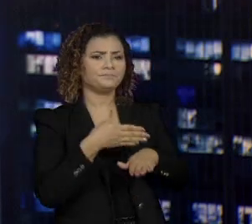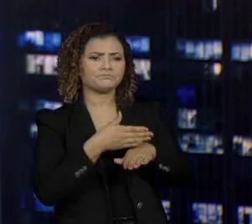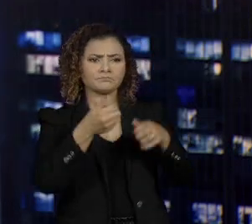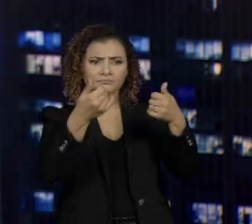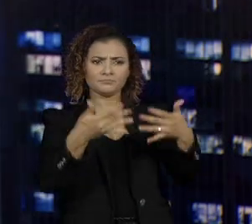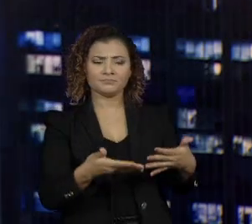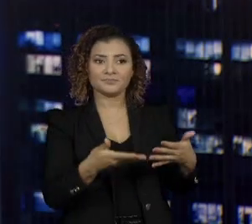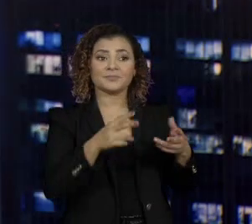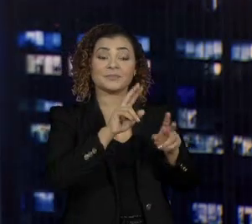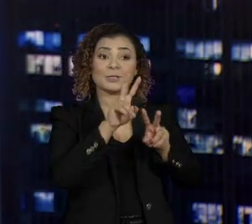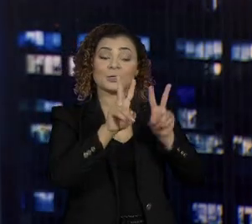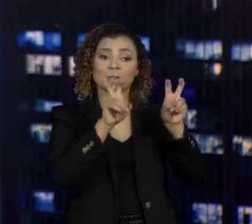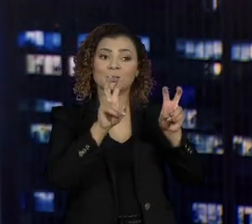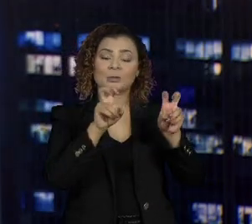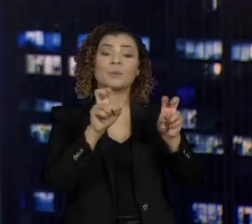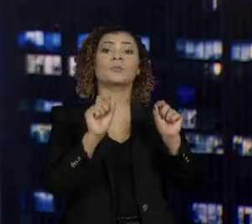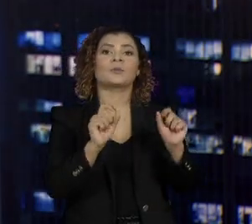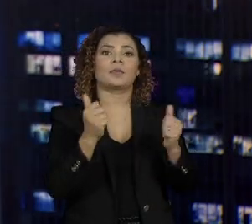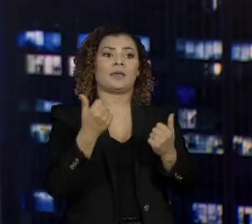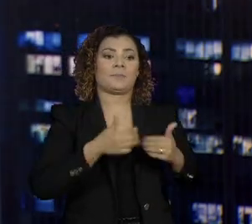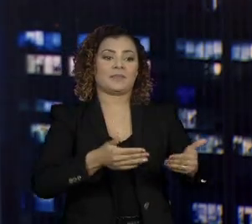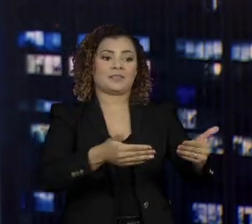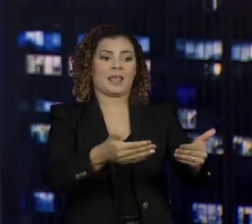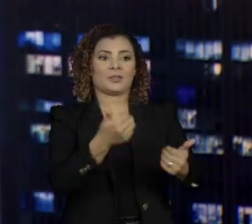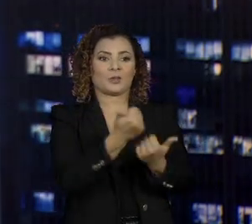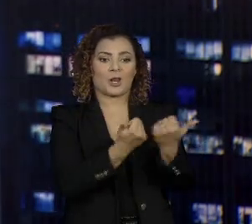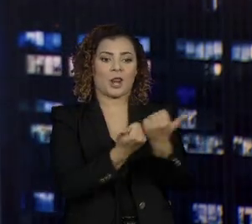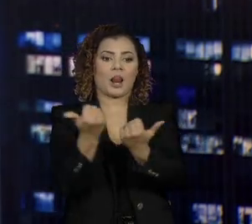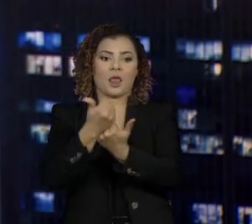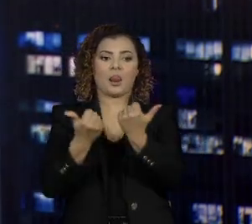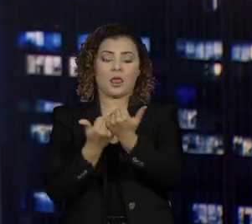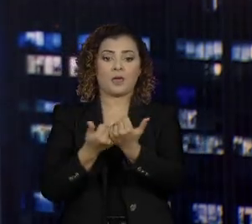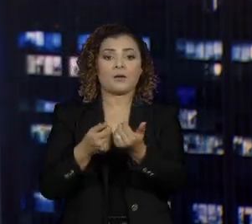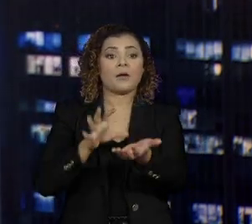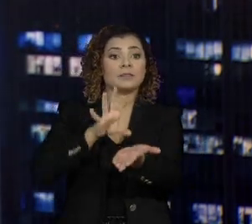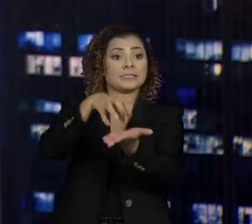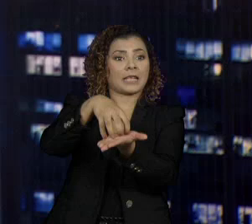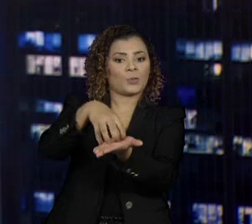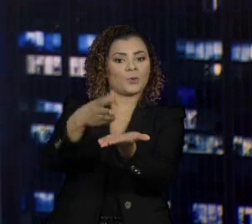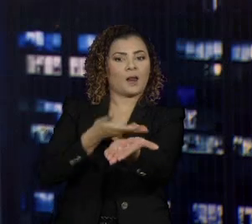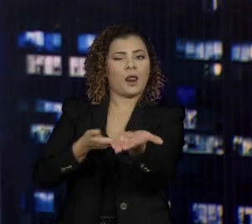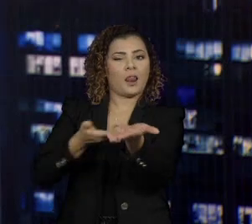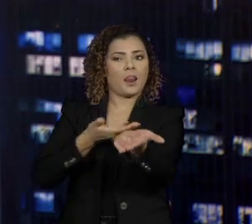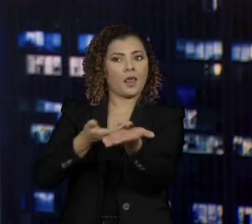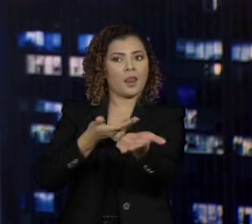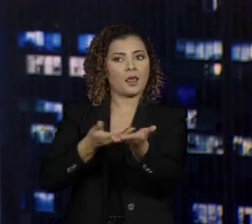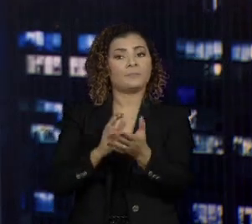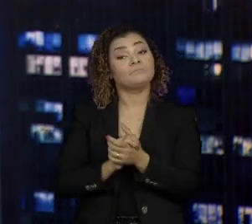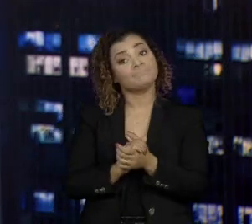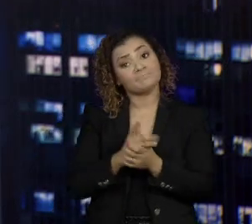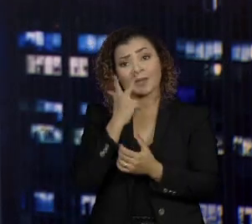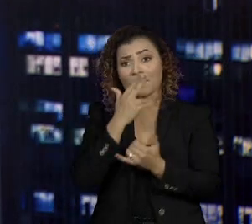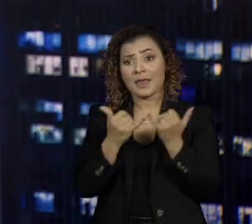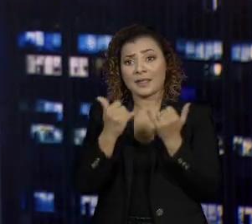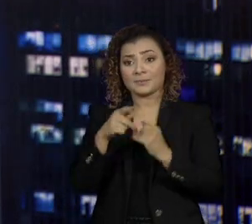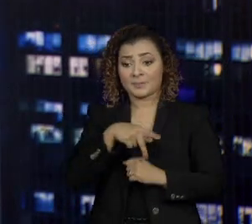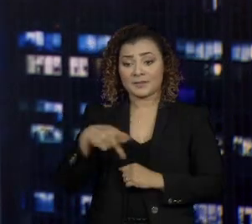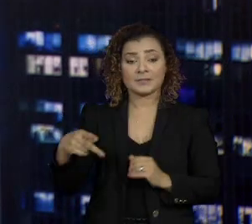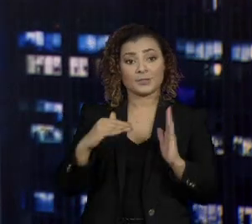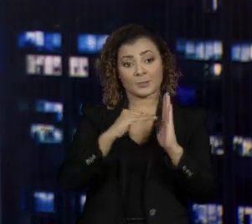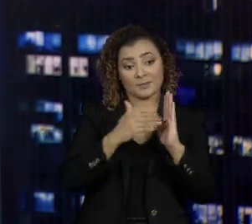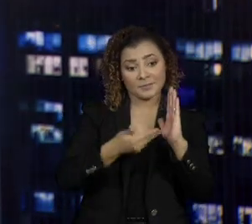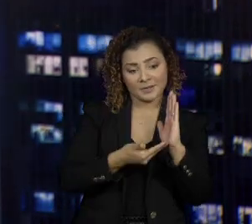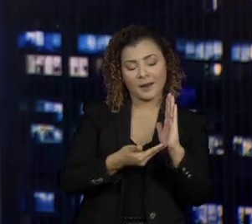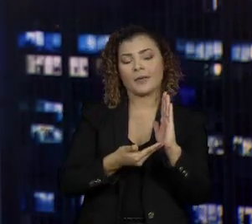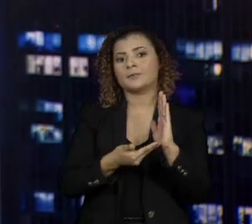aí essa troca nos ministérios, que acena para o Centrão. Olhando aí o que vem dizendo os presidentes da Câmara, do Senado,